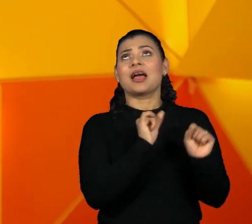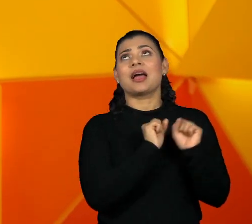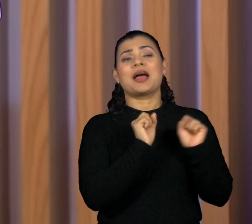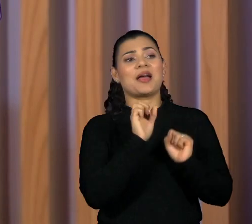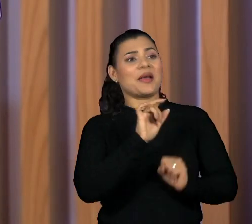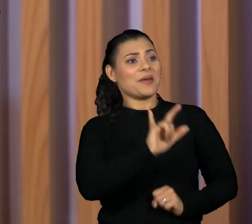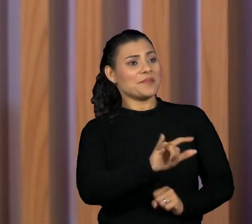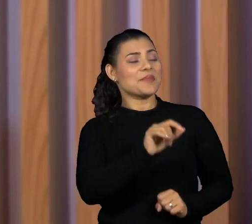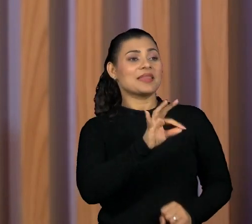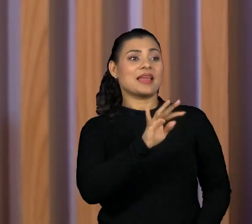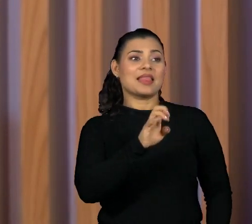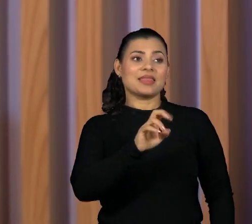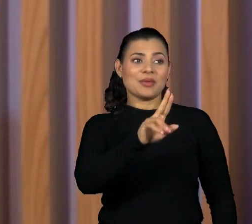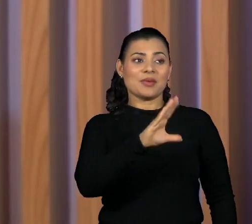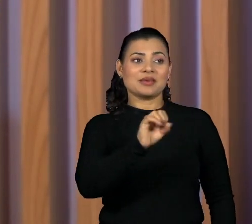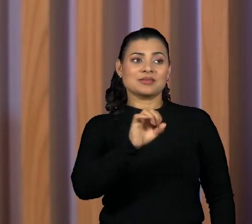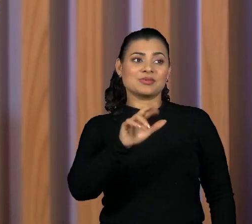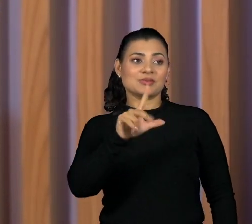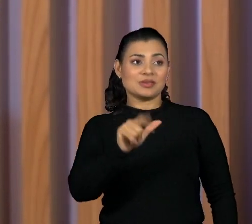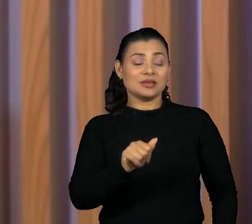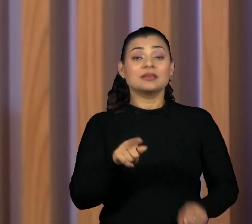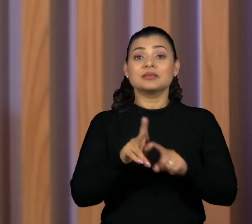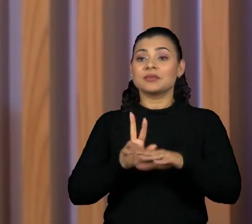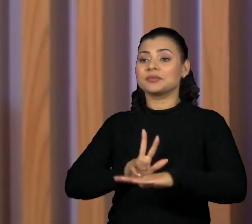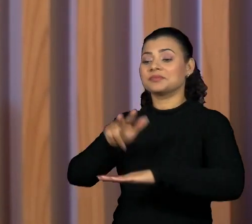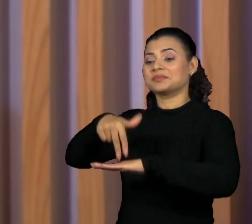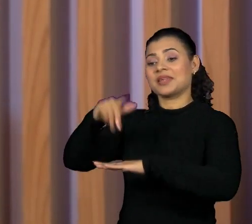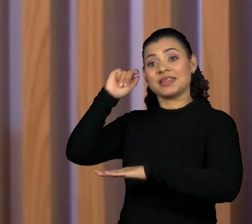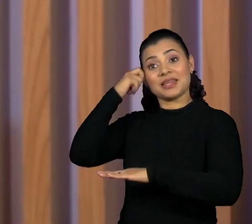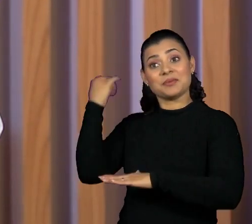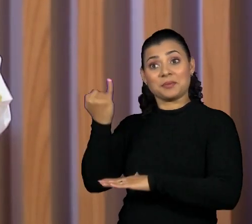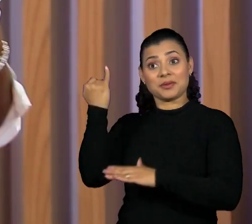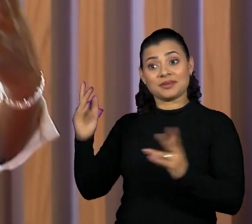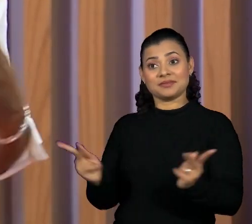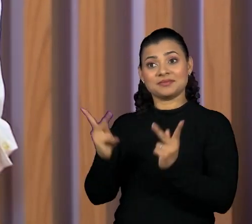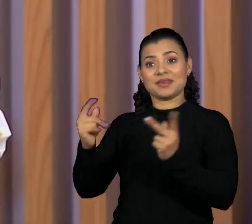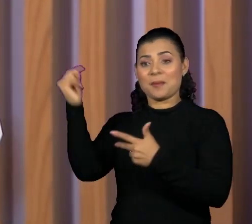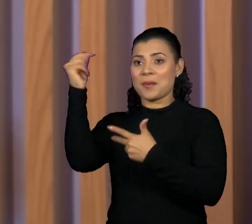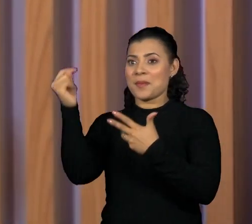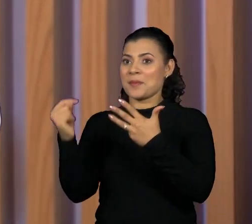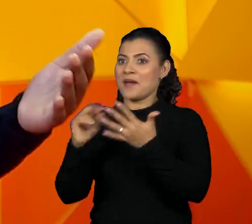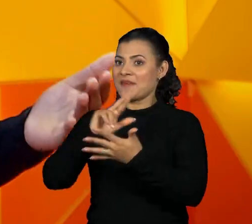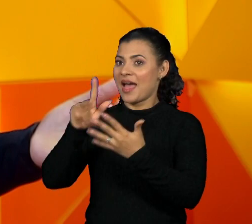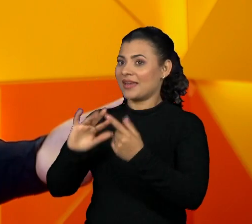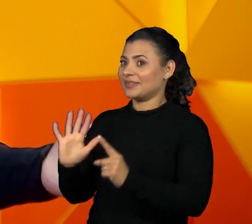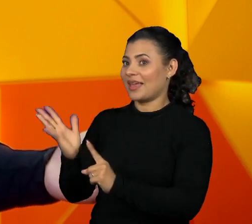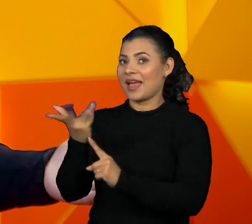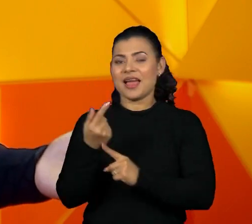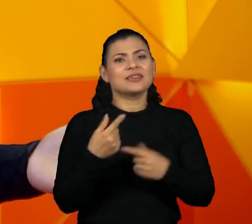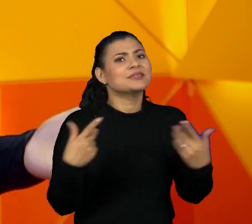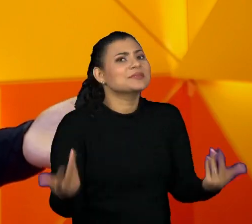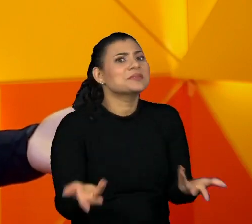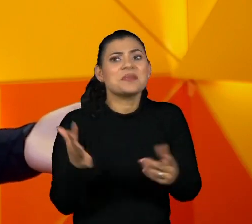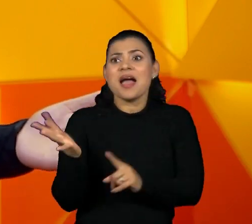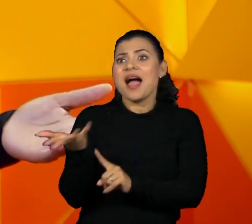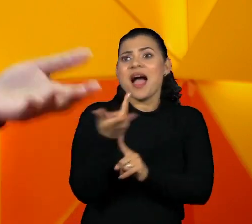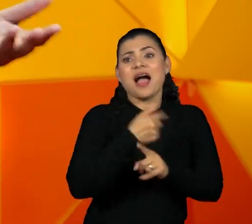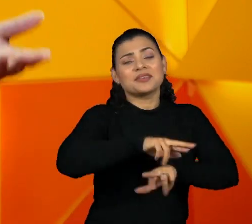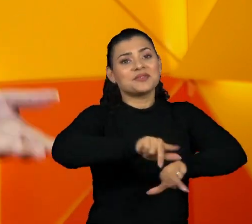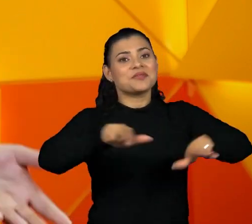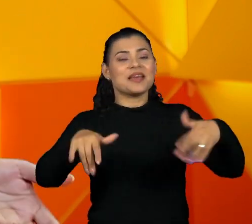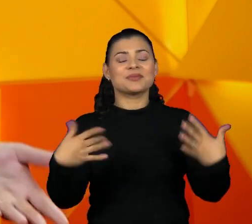Caçula. Também enfatizando esse protagonismo negro. Então, tem muita arte para negritude aí. Tem muita arte para a gente